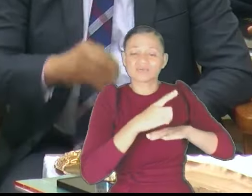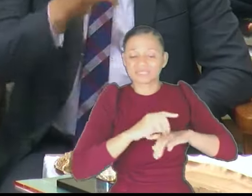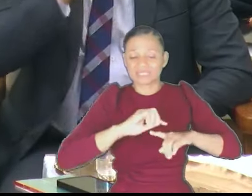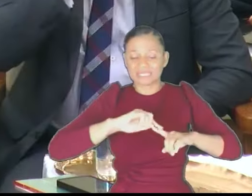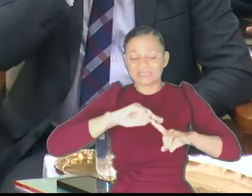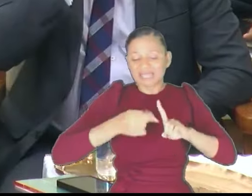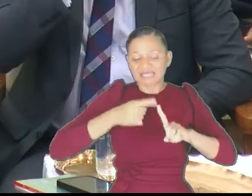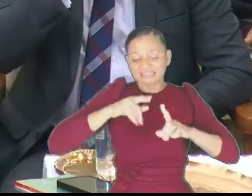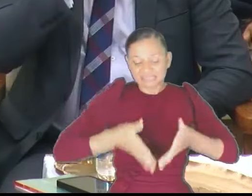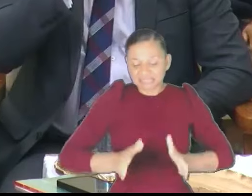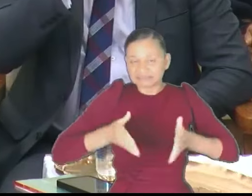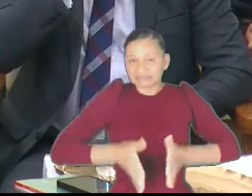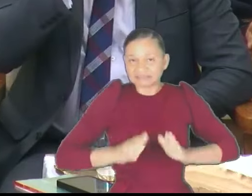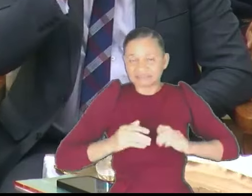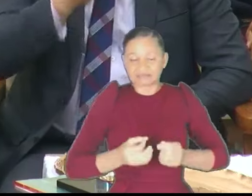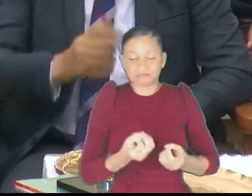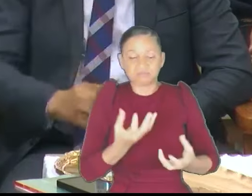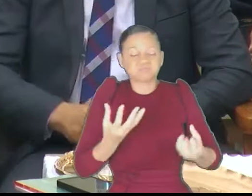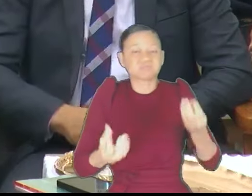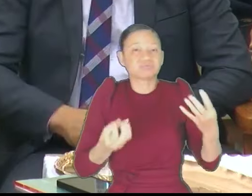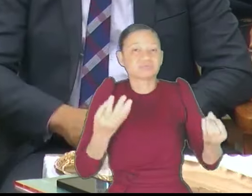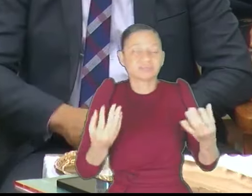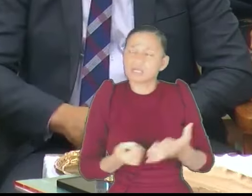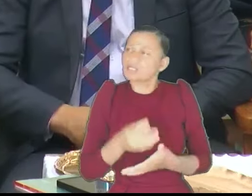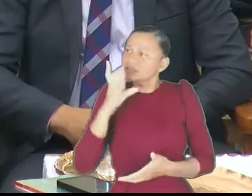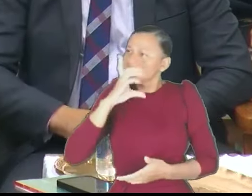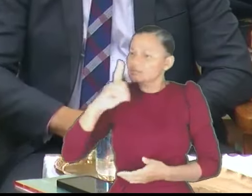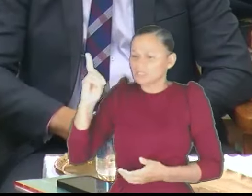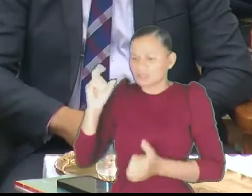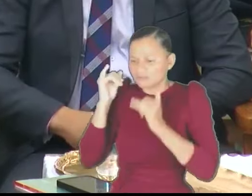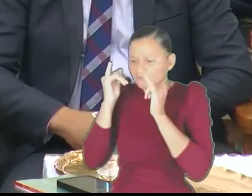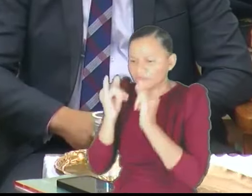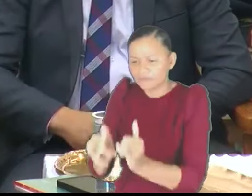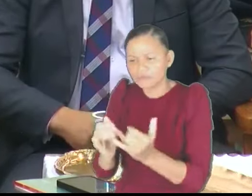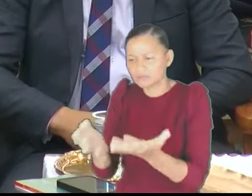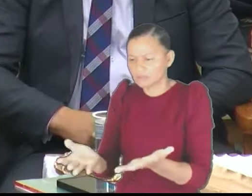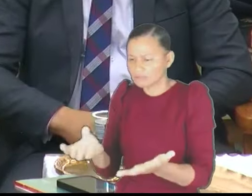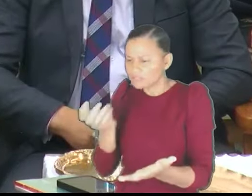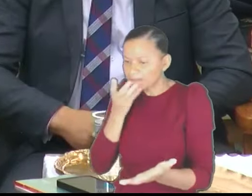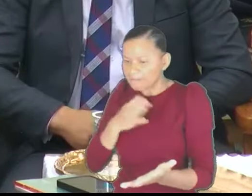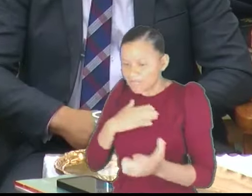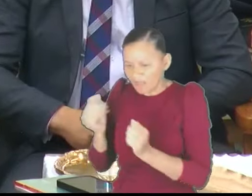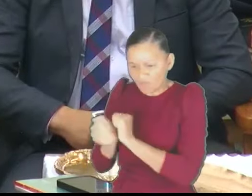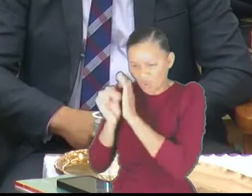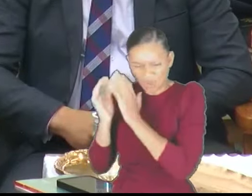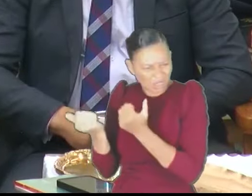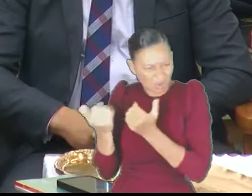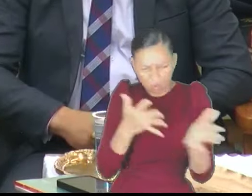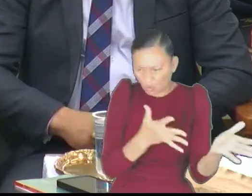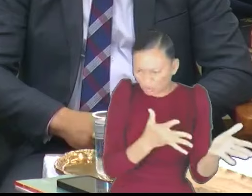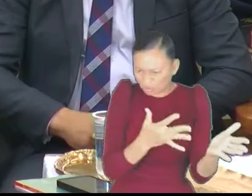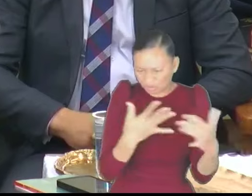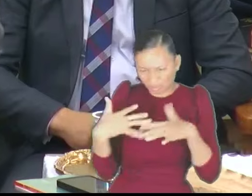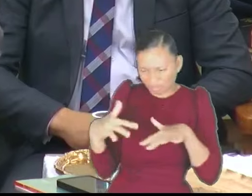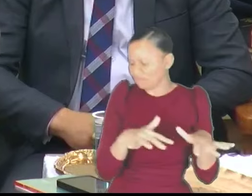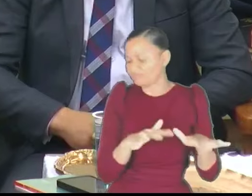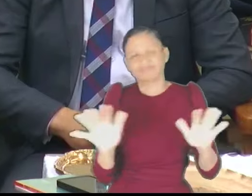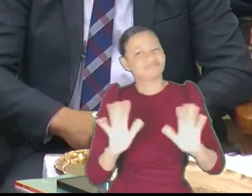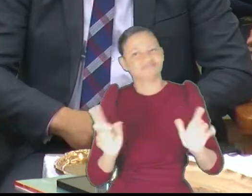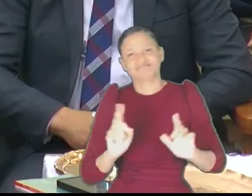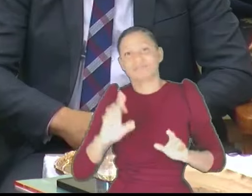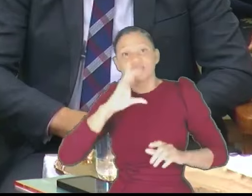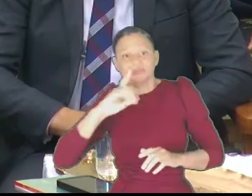a Isaías, a minha glória eu não dou a outra. Meus irmãos, escute, Deus dá poder,